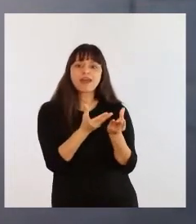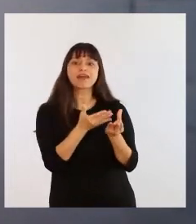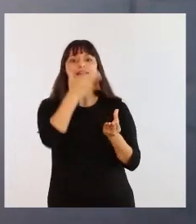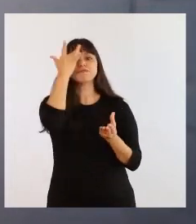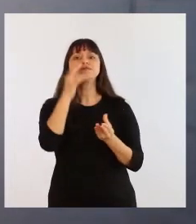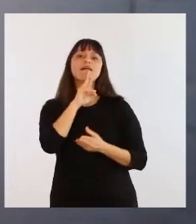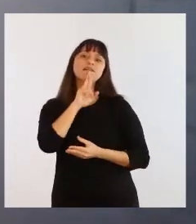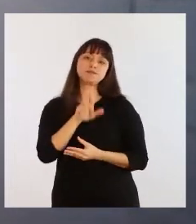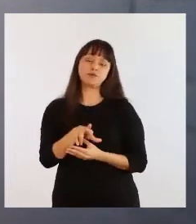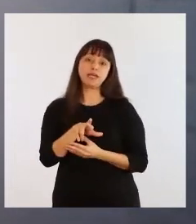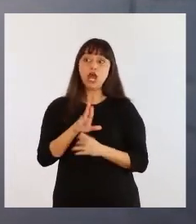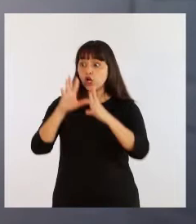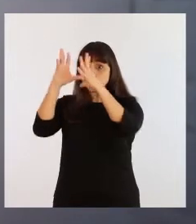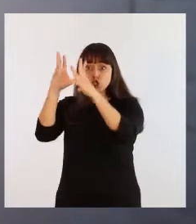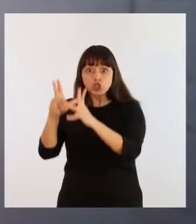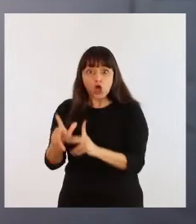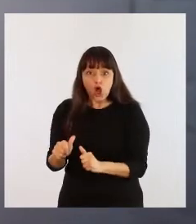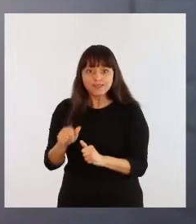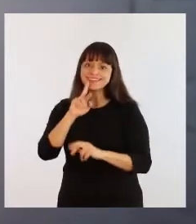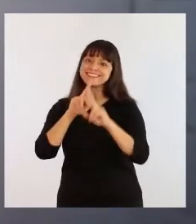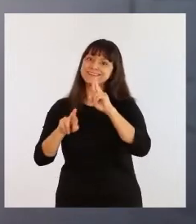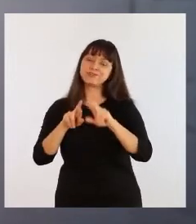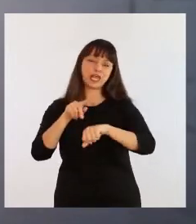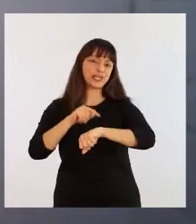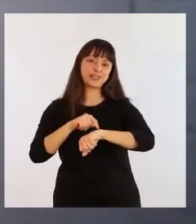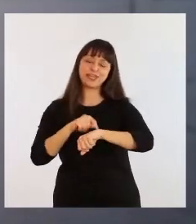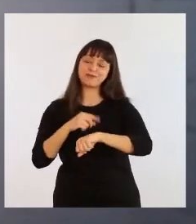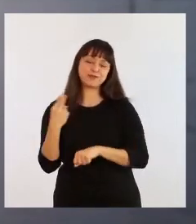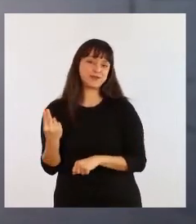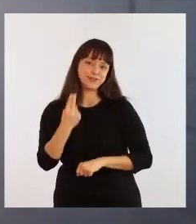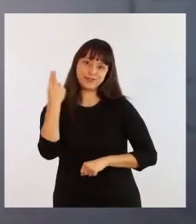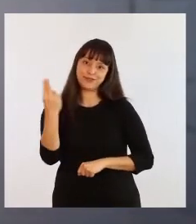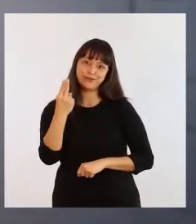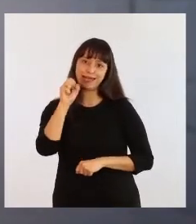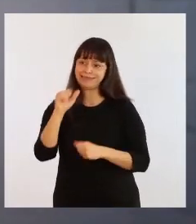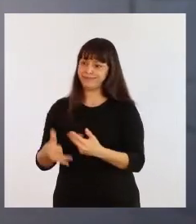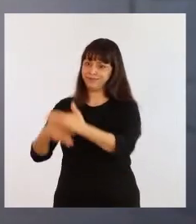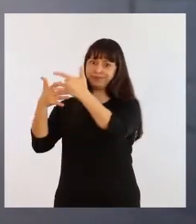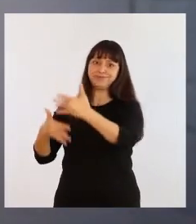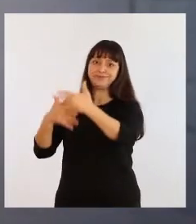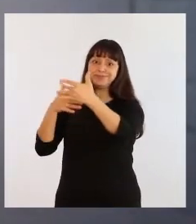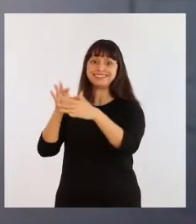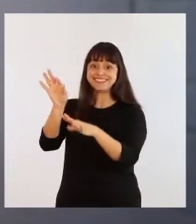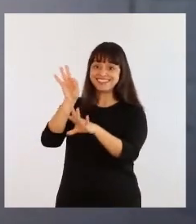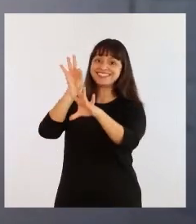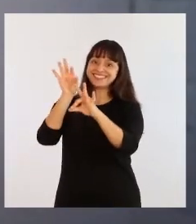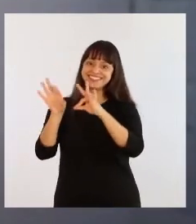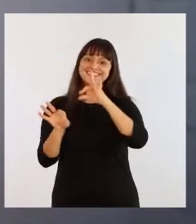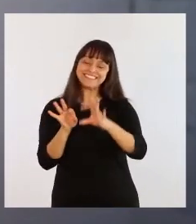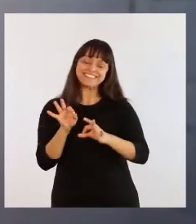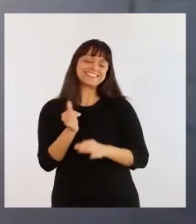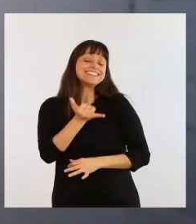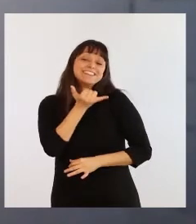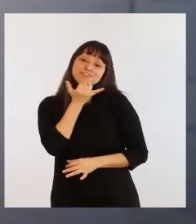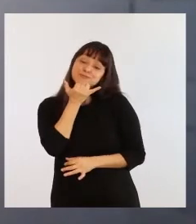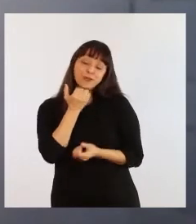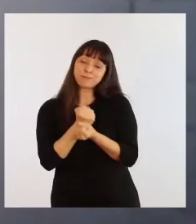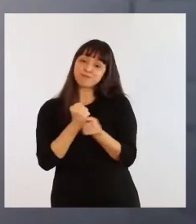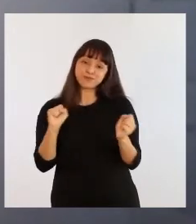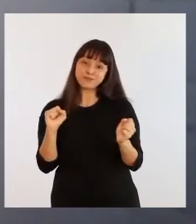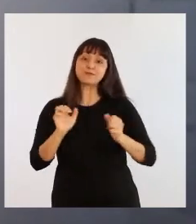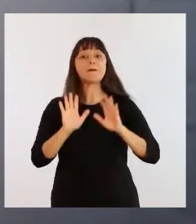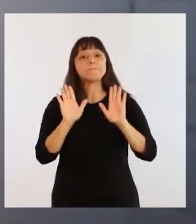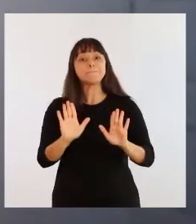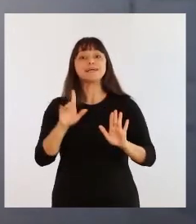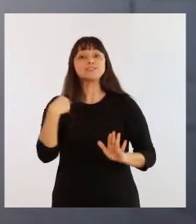não consegue garantir que todas sejam respondidas, porque se chegar um volume muito grande de perguntas, isso não vai ser possível. Mas a gente